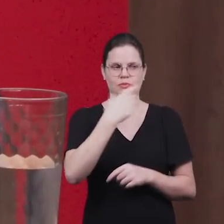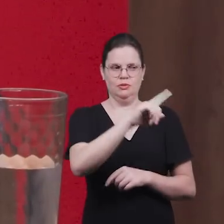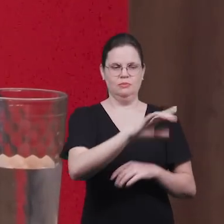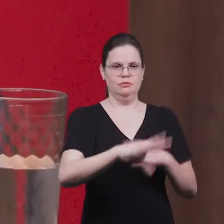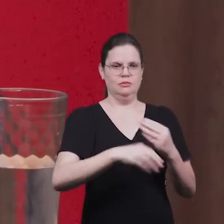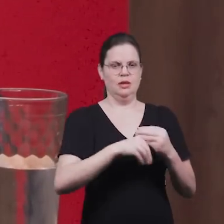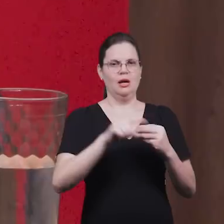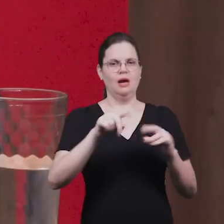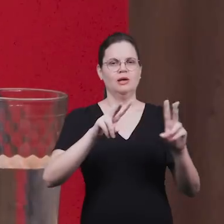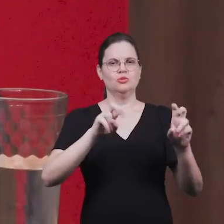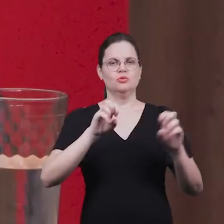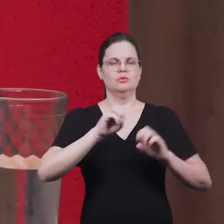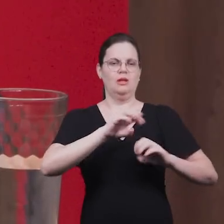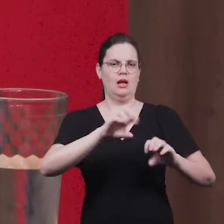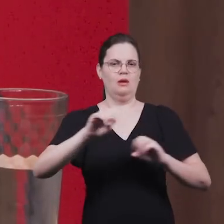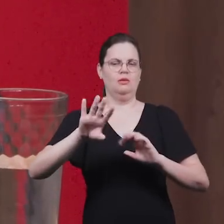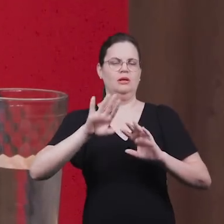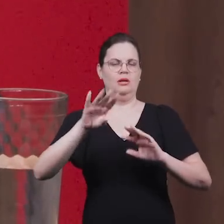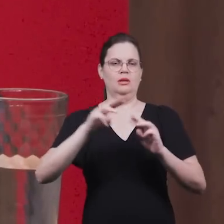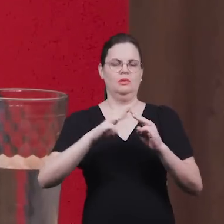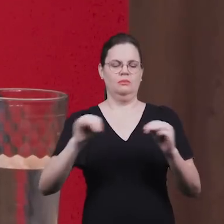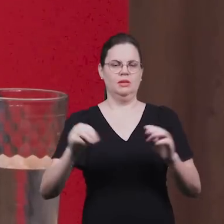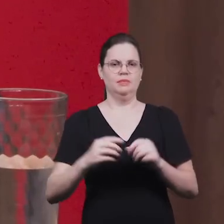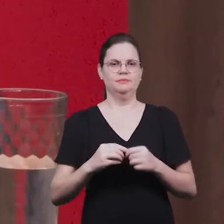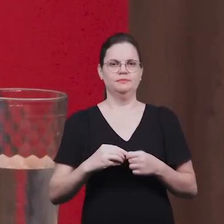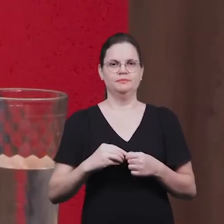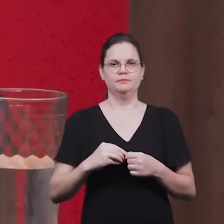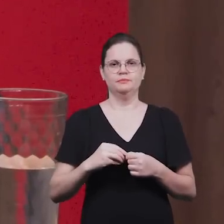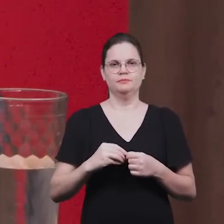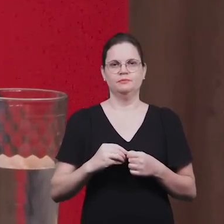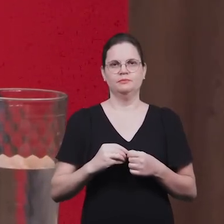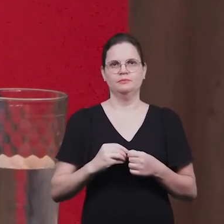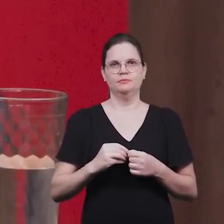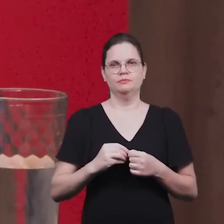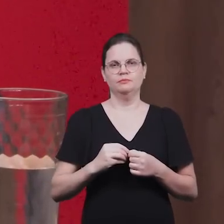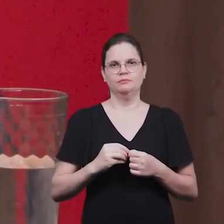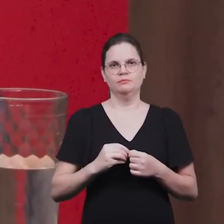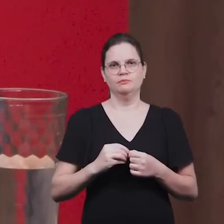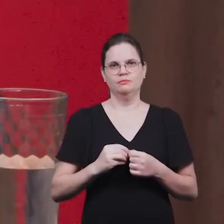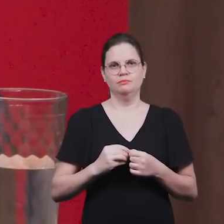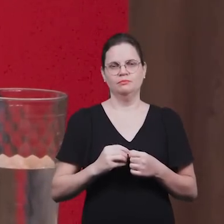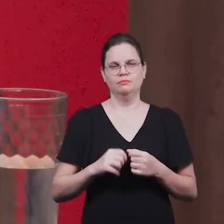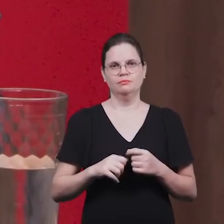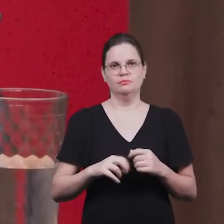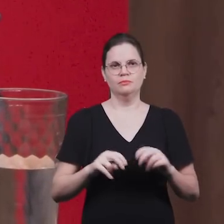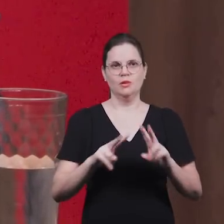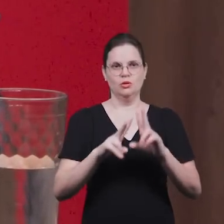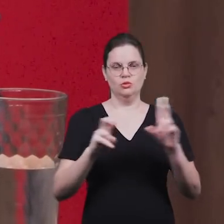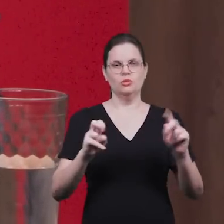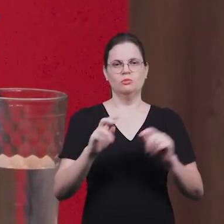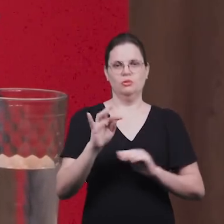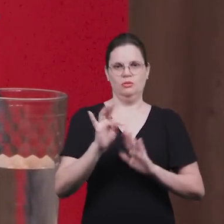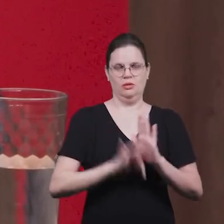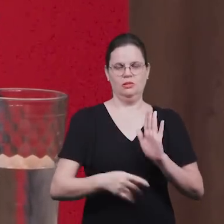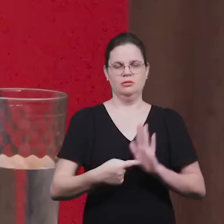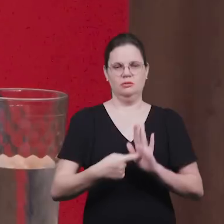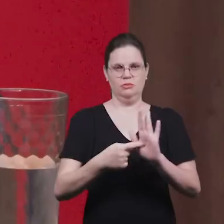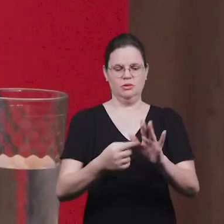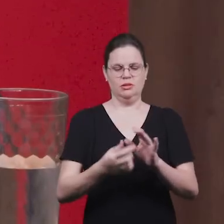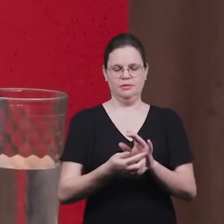um assunto que você dá lá no Manaim, pelo menos vocês que dão batismo com o Espírito Santo, sobre esse texto que eu